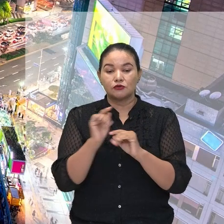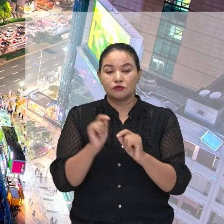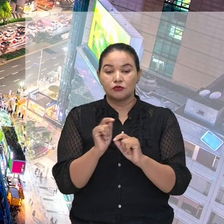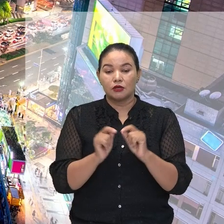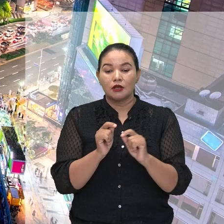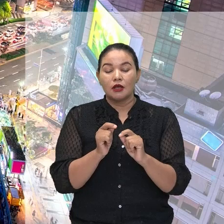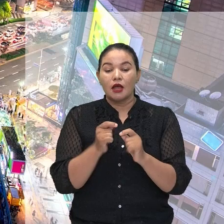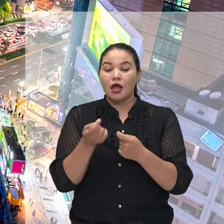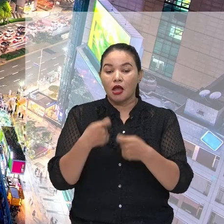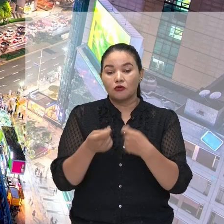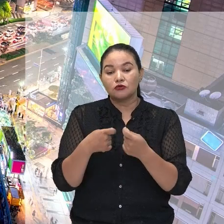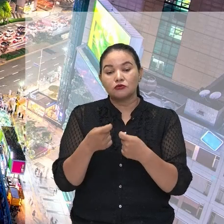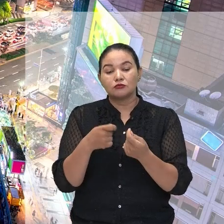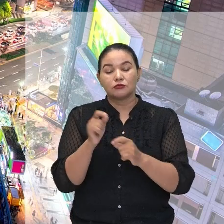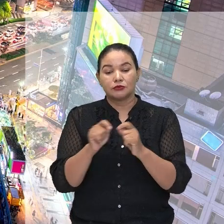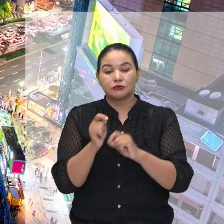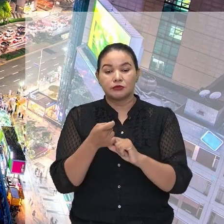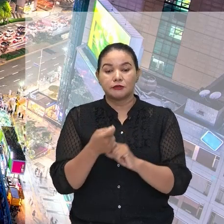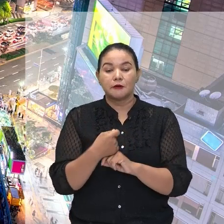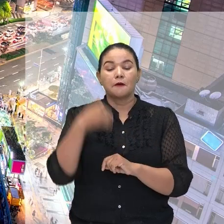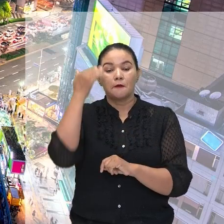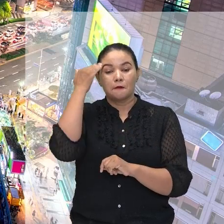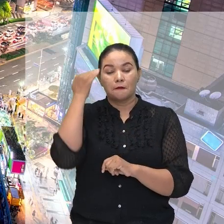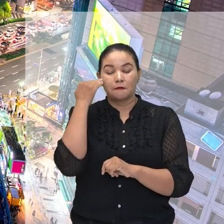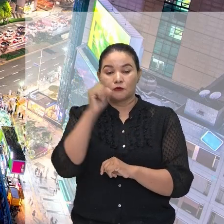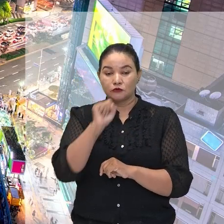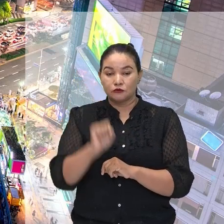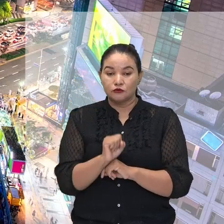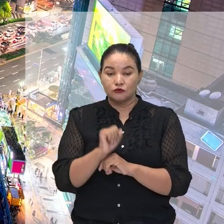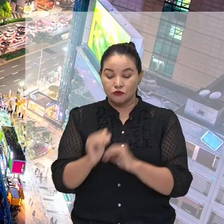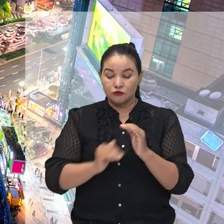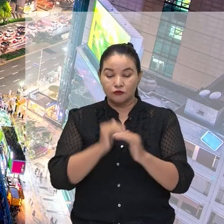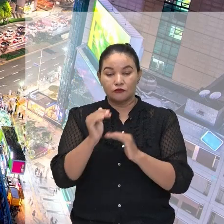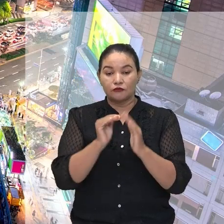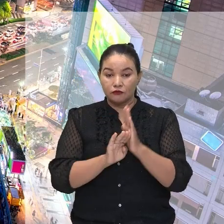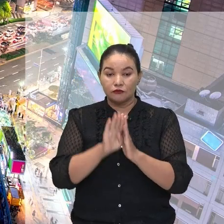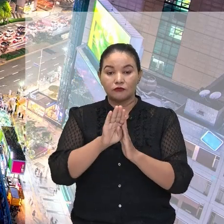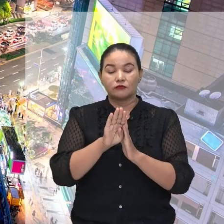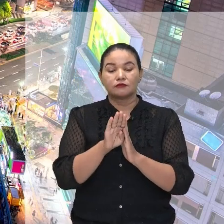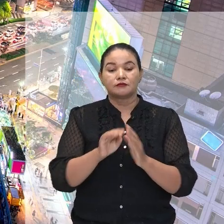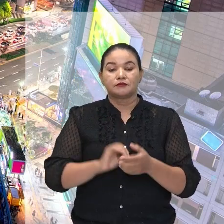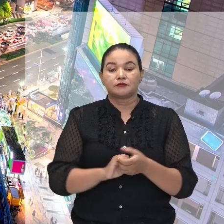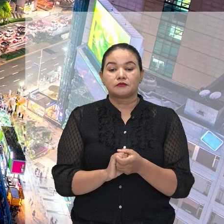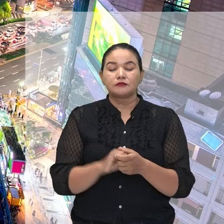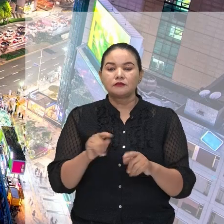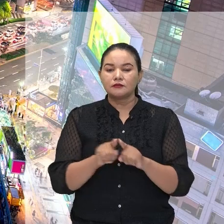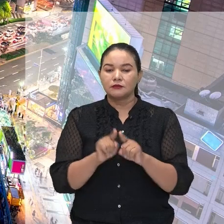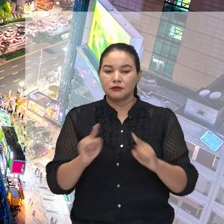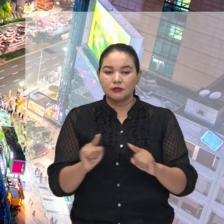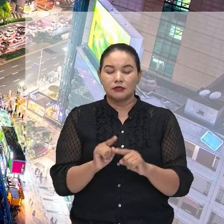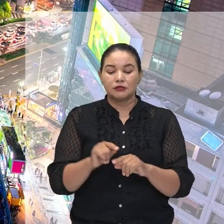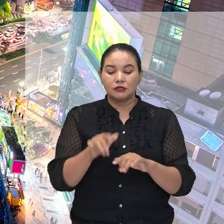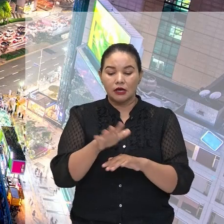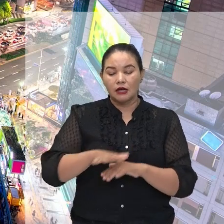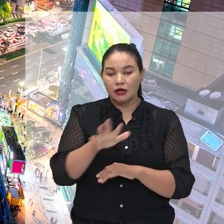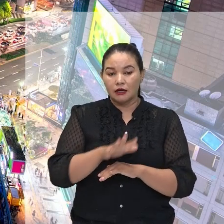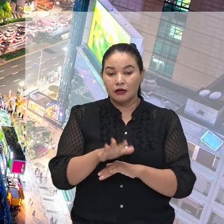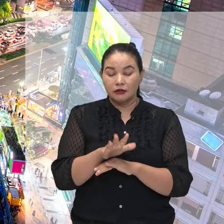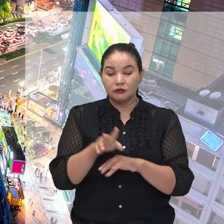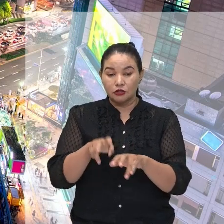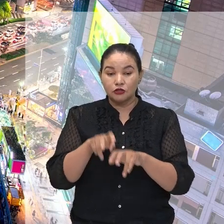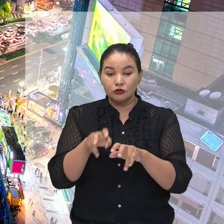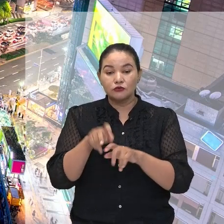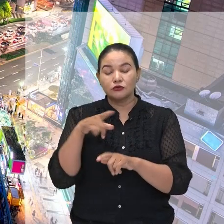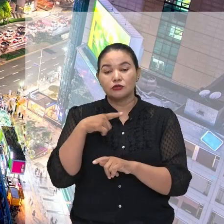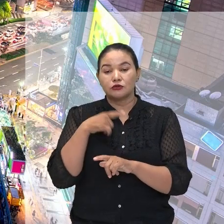onde a Coreia do Sul tem um grande destaque e se desenvolve cada vez mais, tá? Porém, em relação à parte de agricultura, vai ter